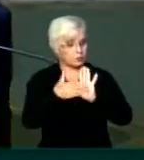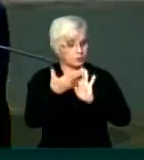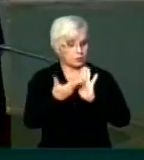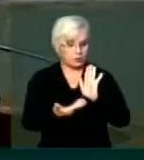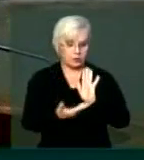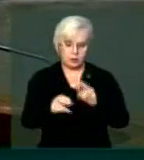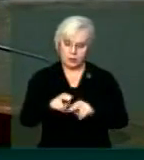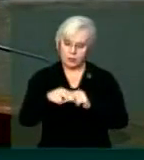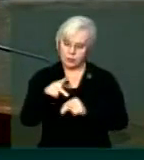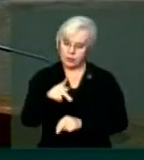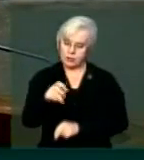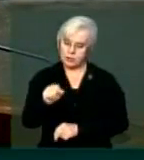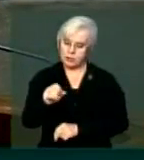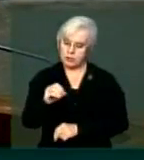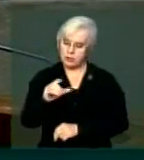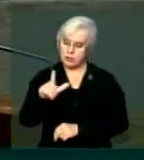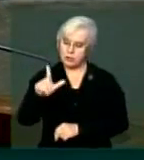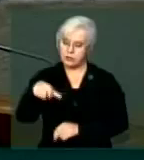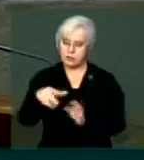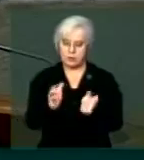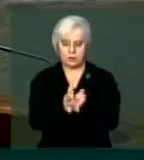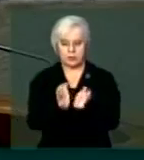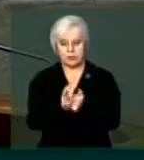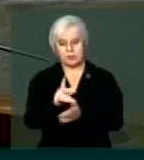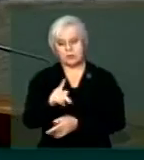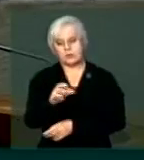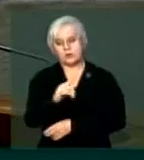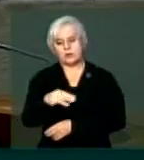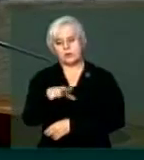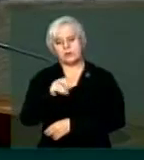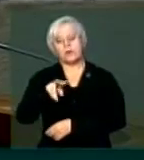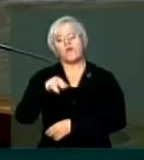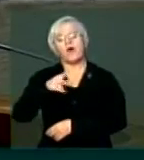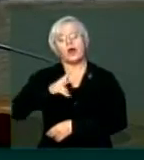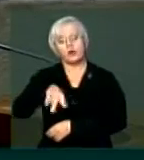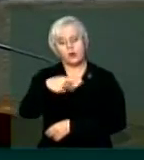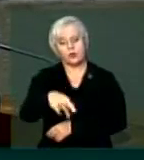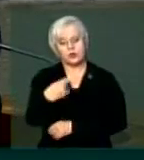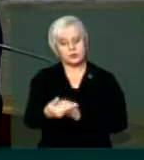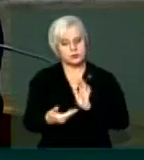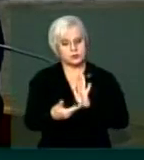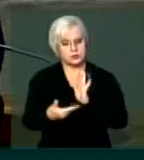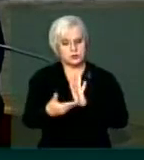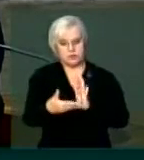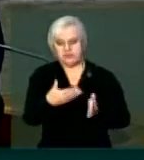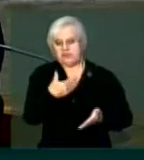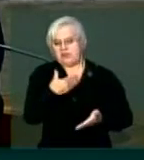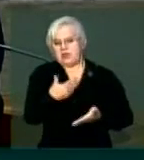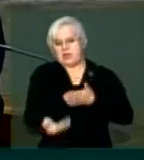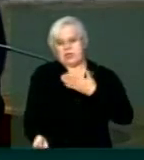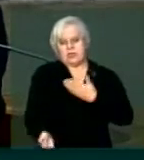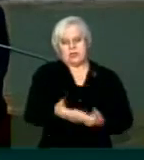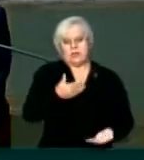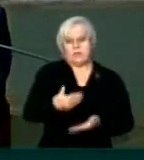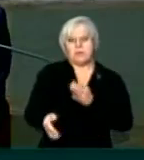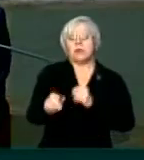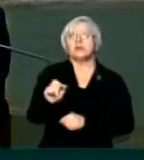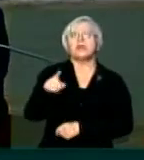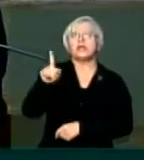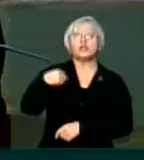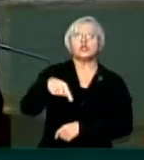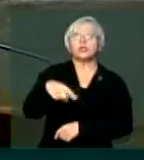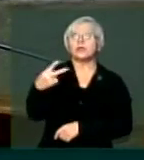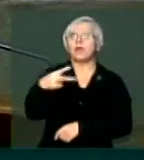o PSOL é um partido que vai continuar nessa casa, independente de quem foi